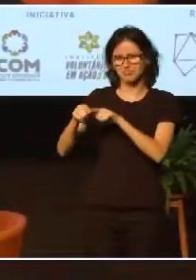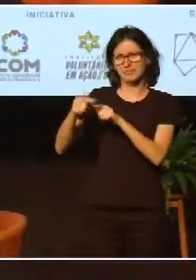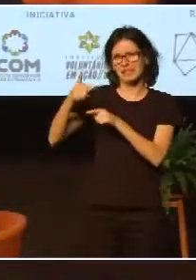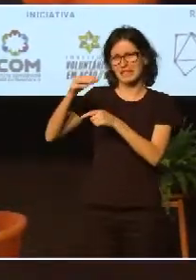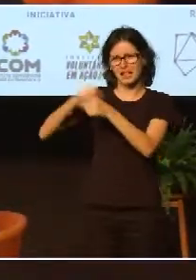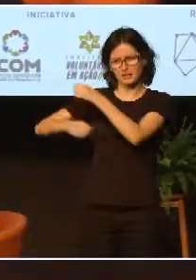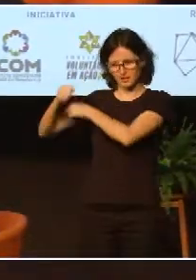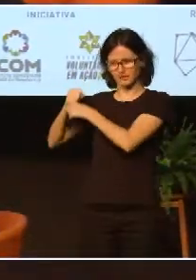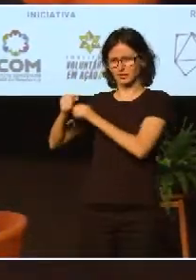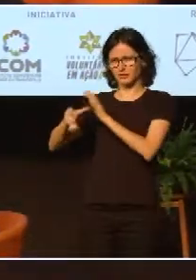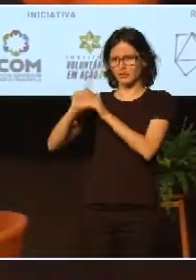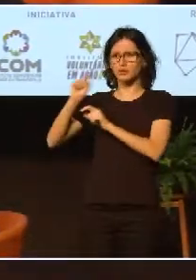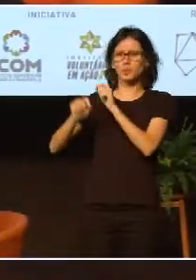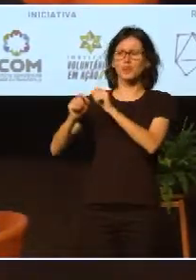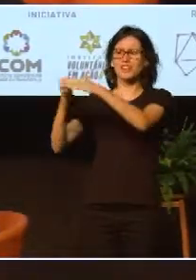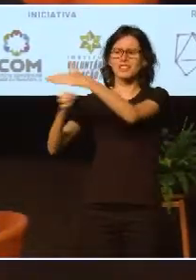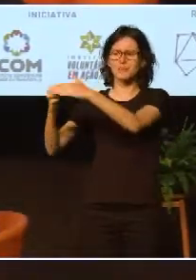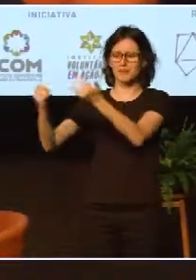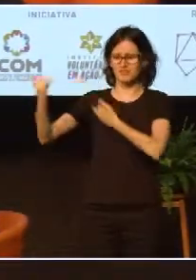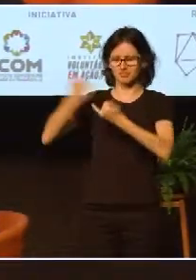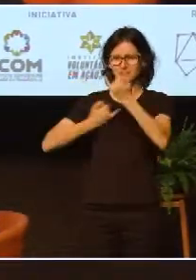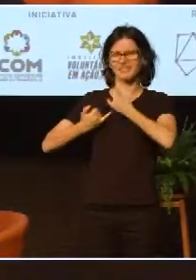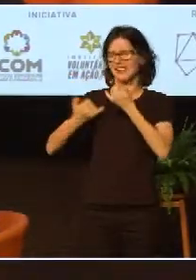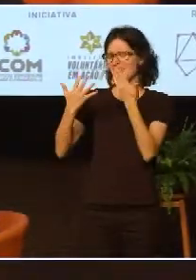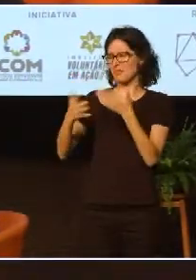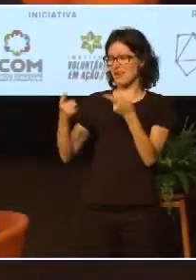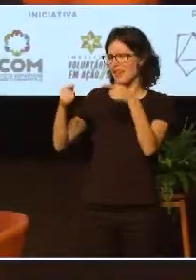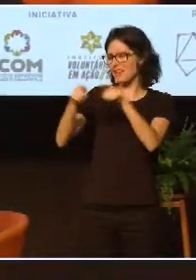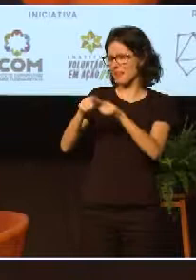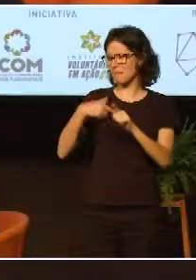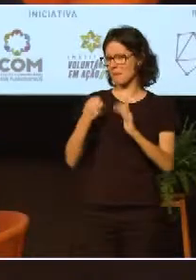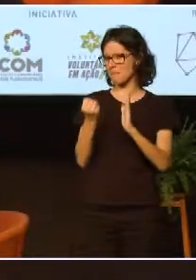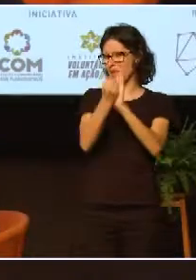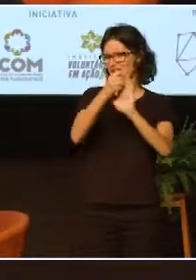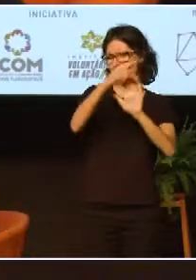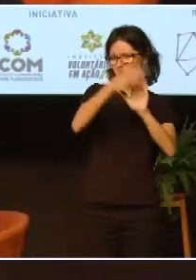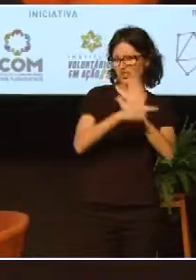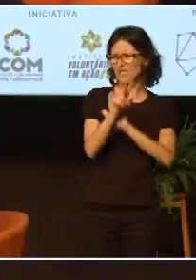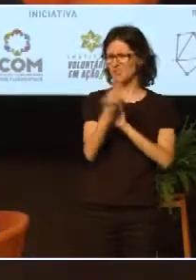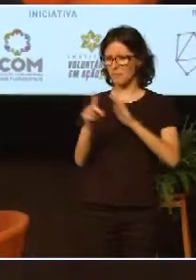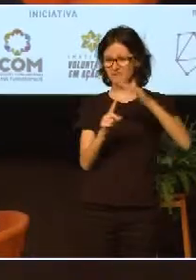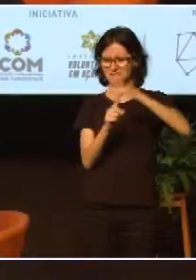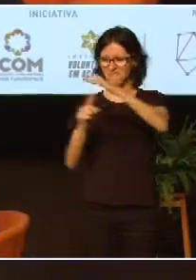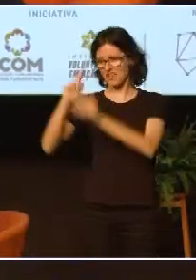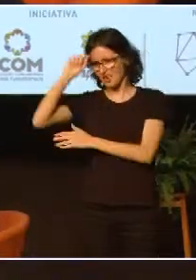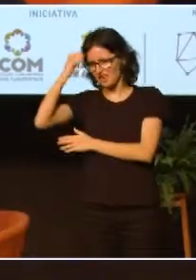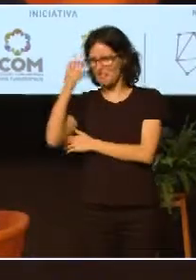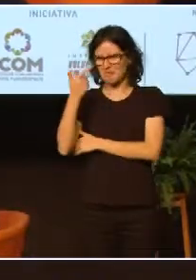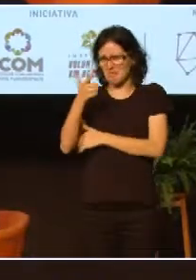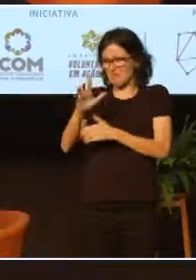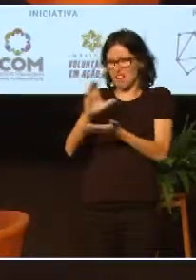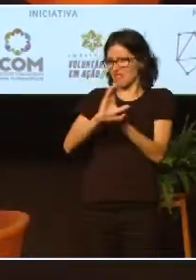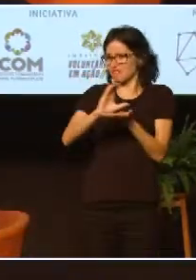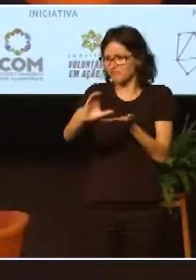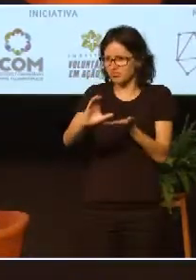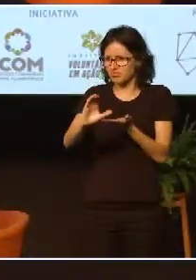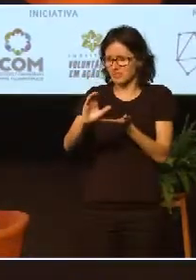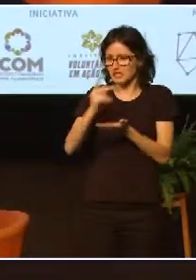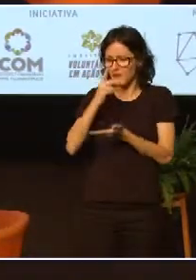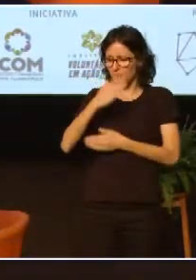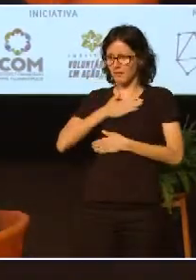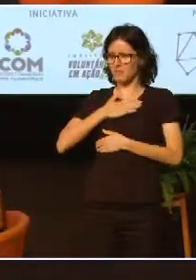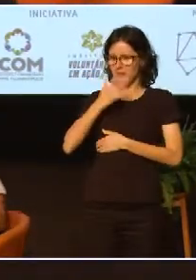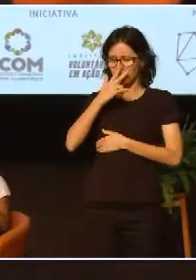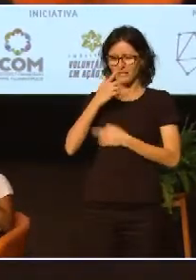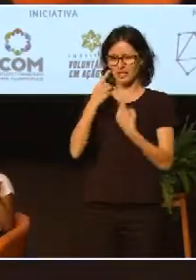anos atrás, o que eu mais ouvia das empresas assim, não quero associar minha marca a um projeto que chama Feira Preta, eu não quero patrocinar. E aquilo era para mim, era como se ele